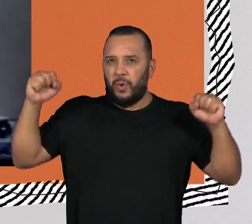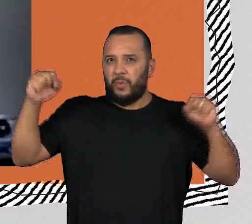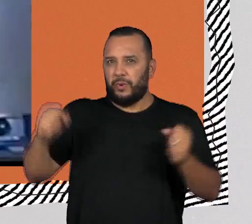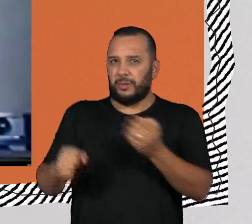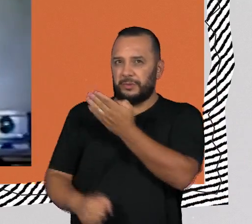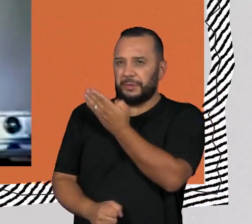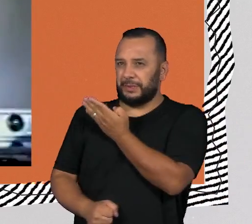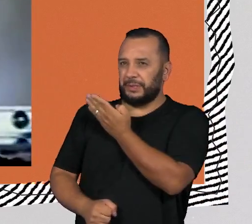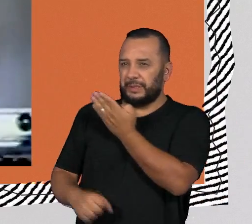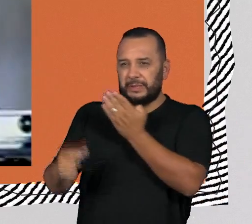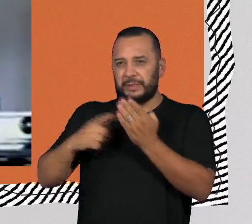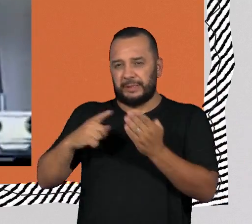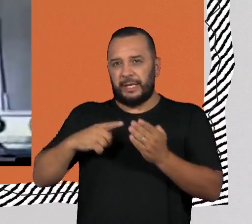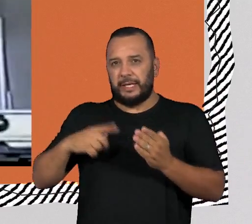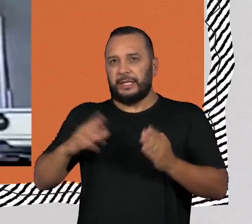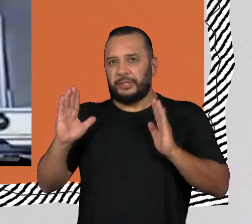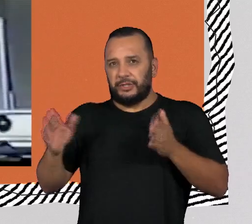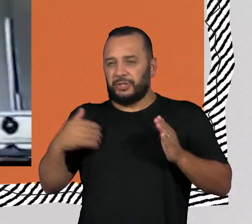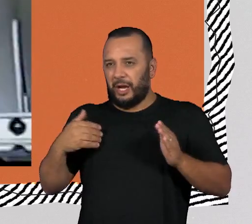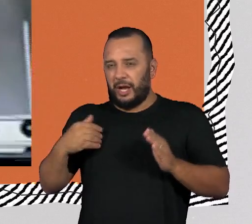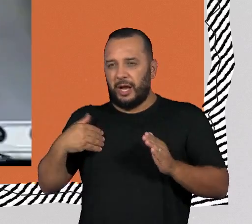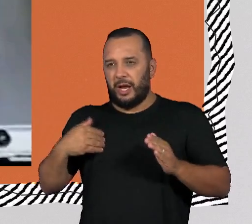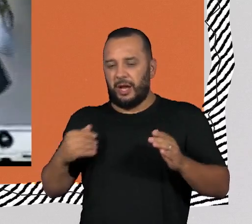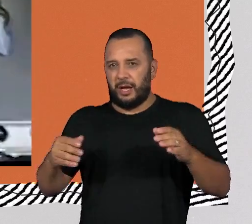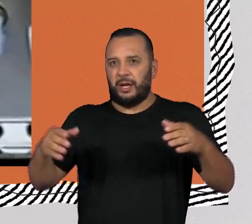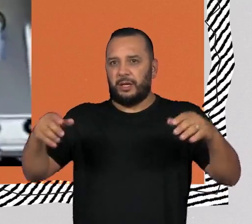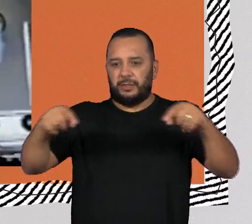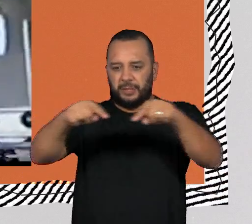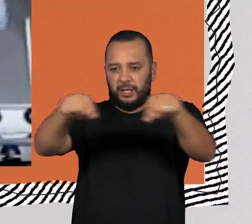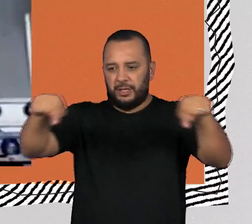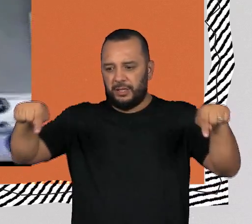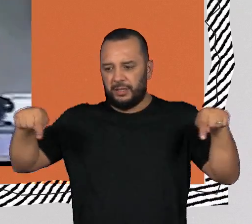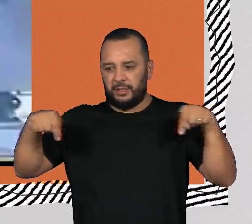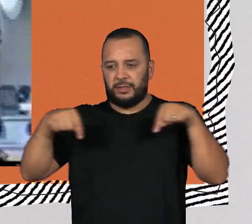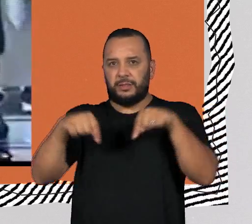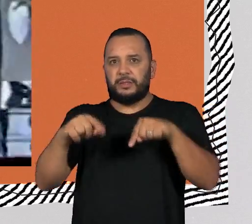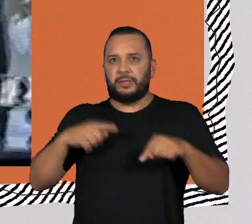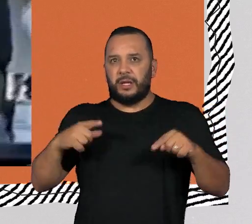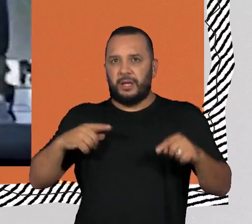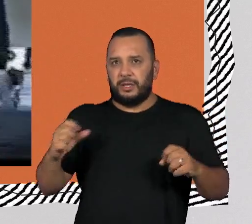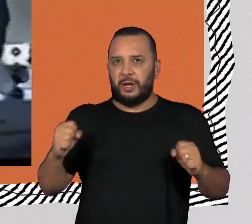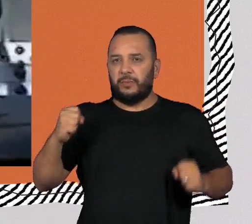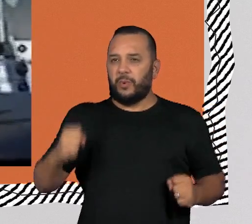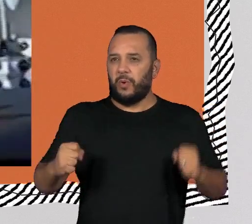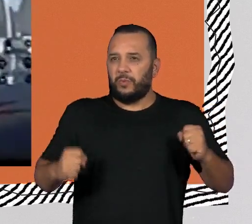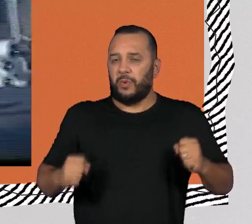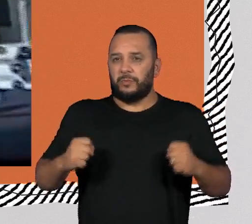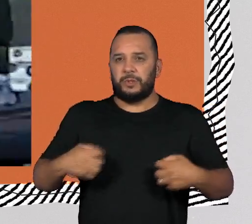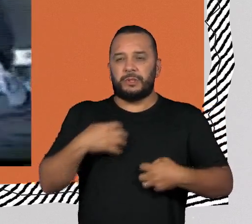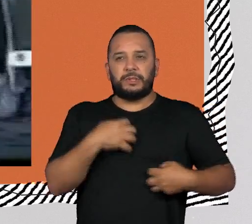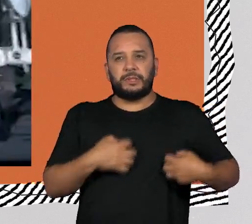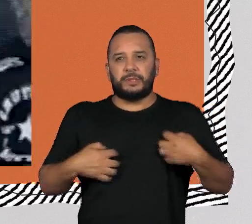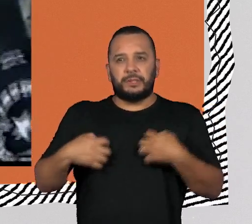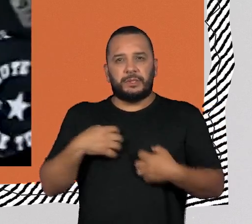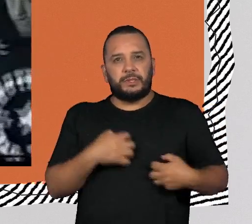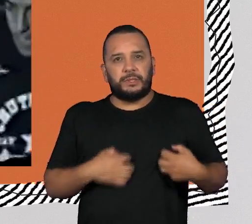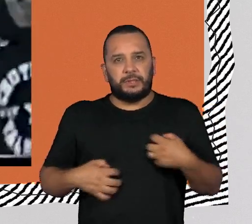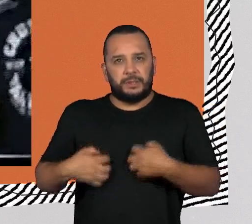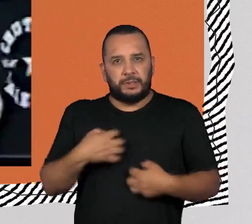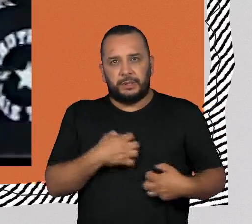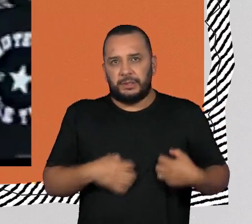tem a caminhada até o ringue, e aí... Suspense, aquele suspense, aquele friozinho na